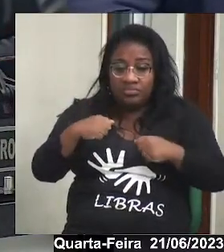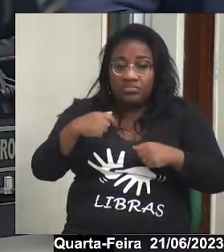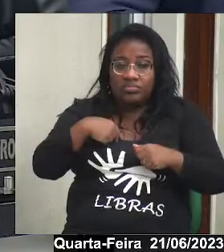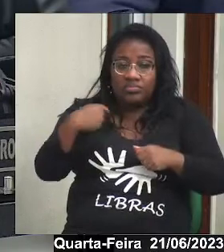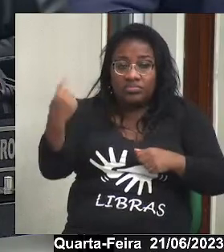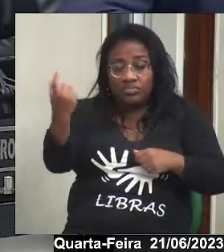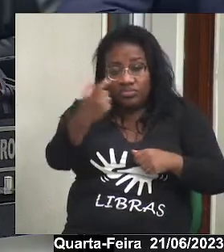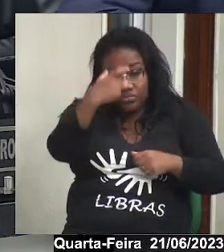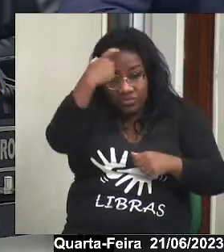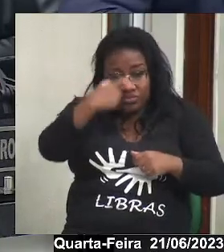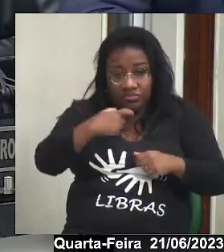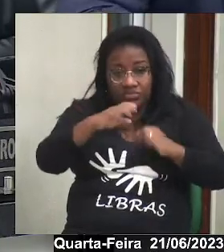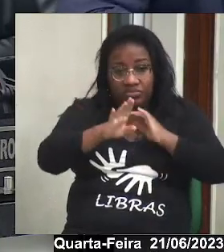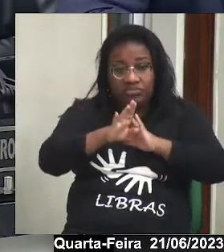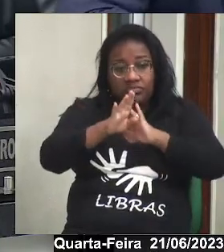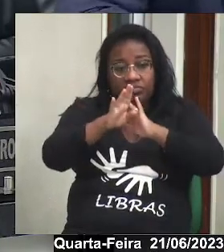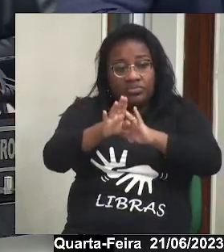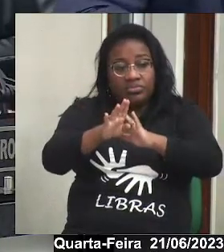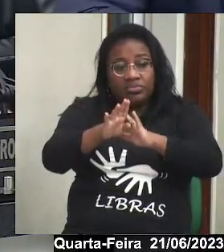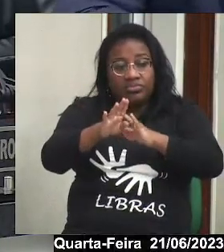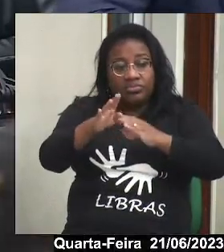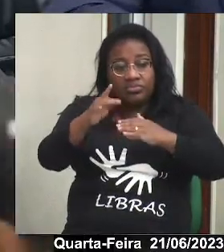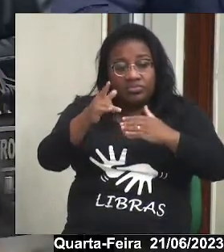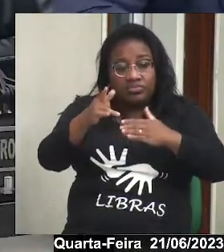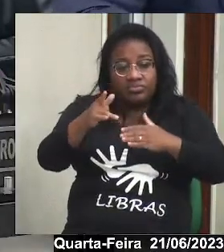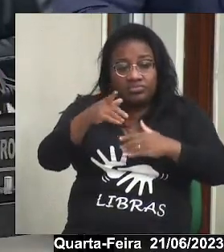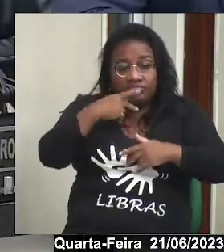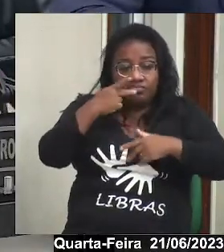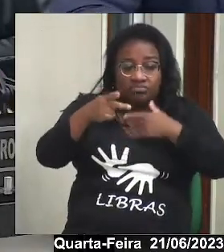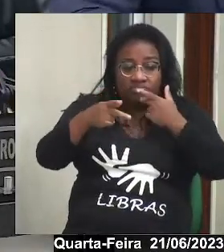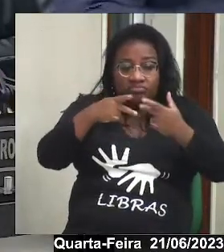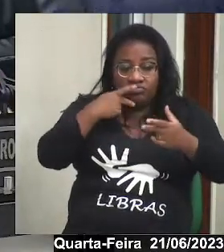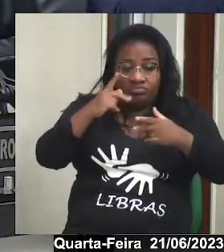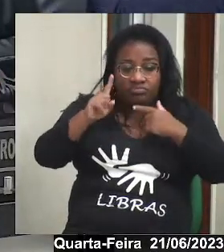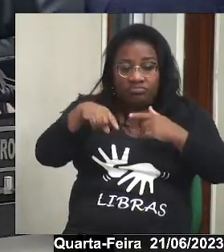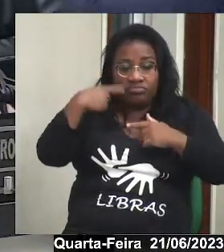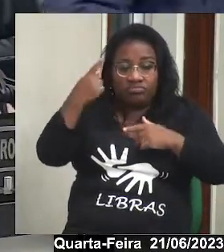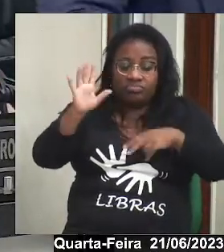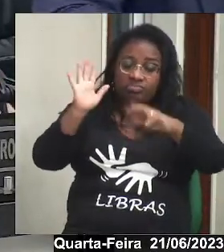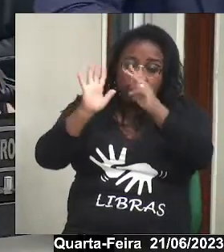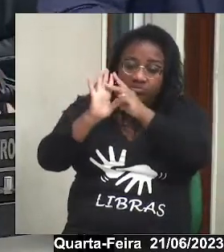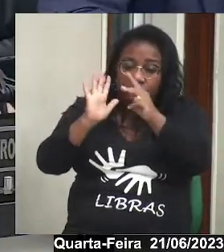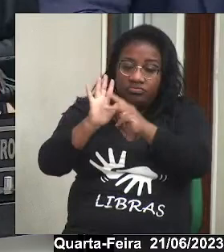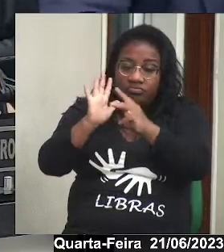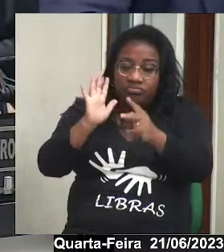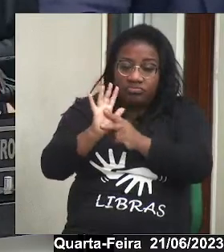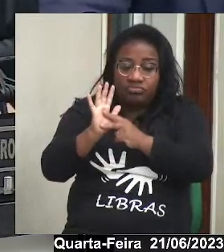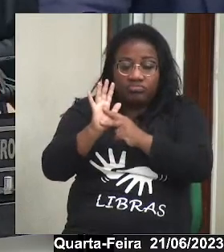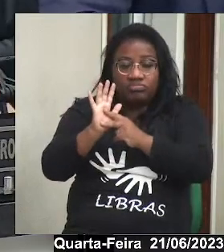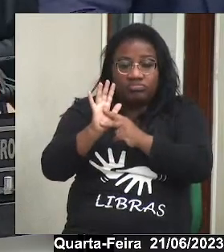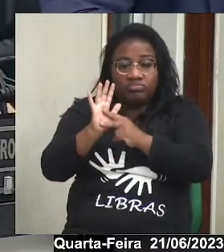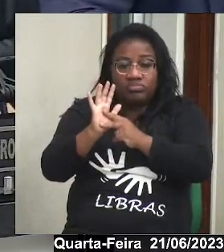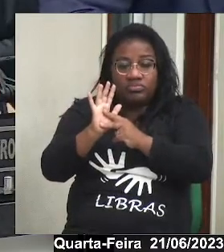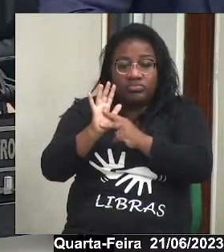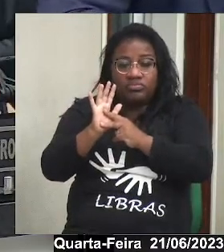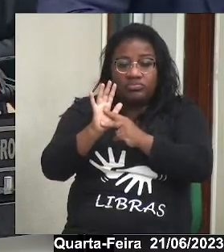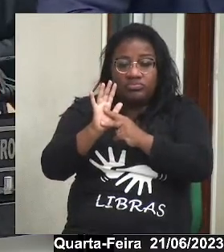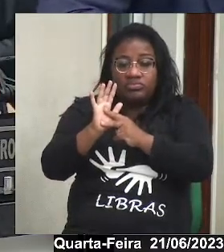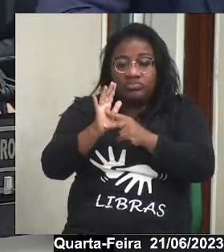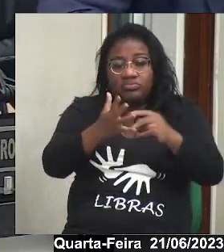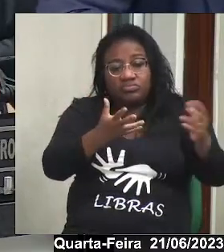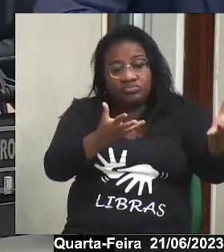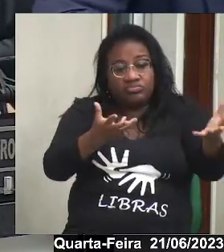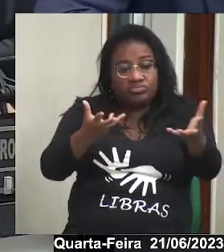comigo. Eu gostaria também aqui de dar outros recados aqui, falar de outros projetos também, né?